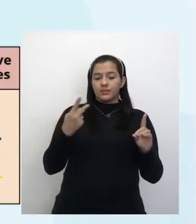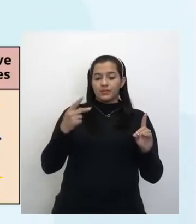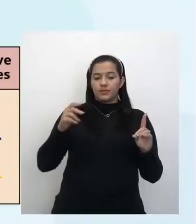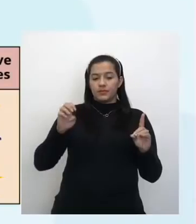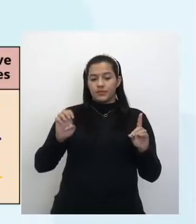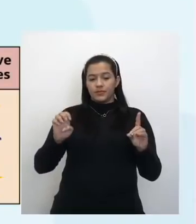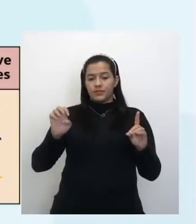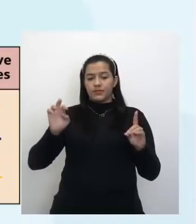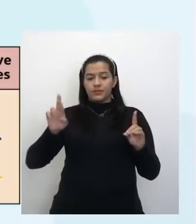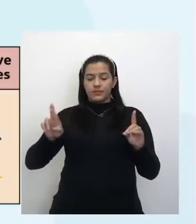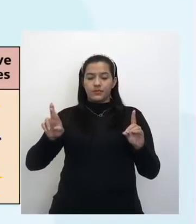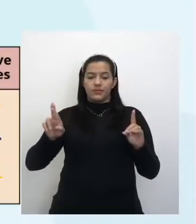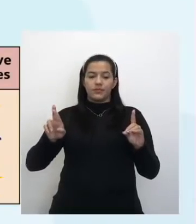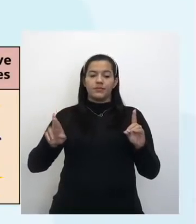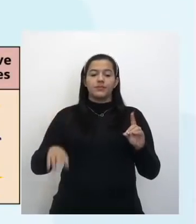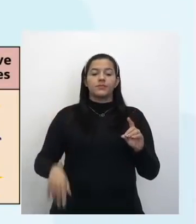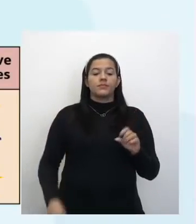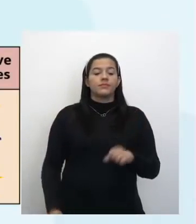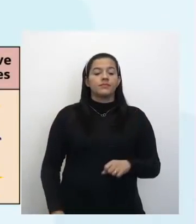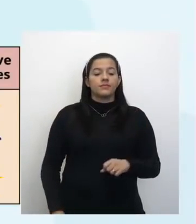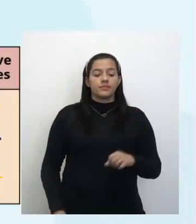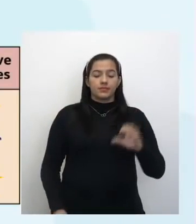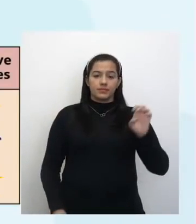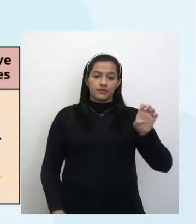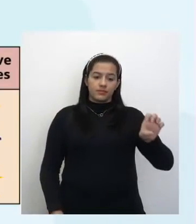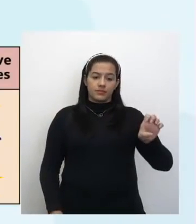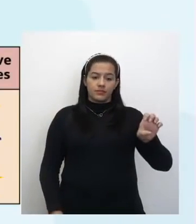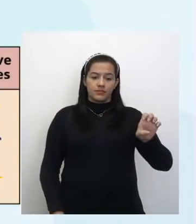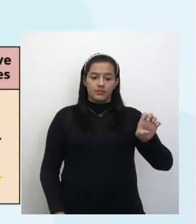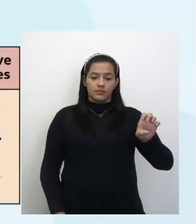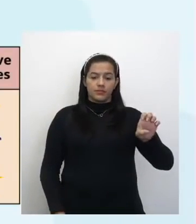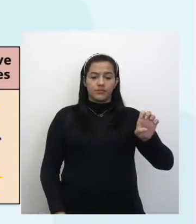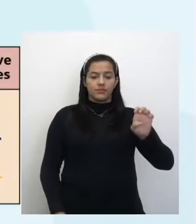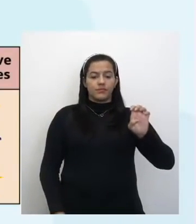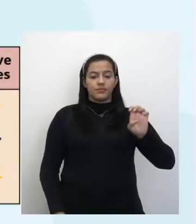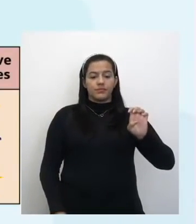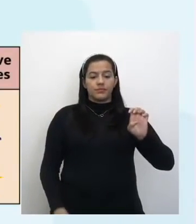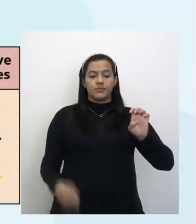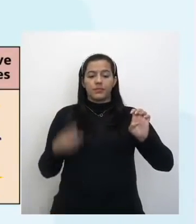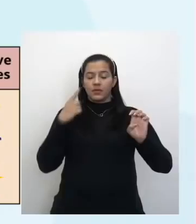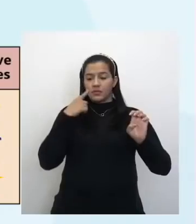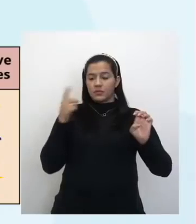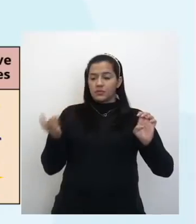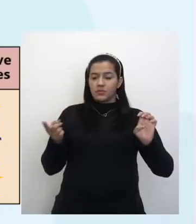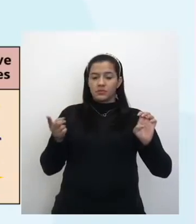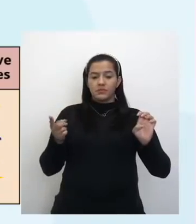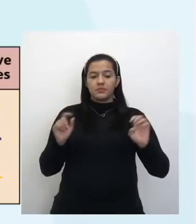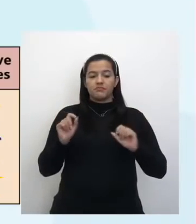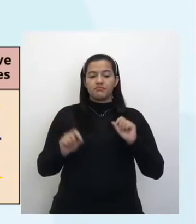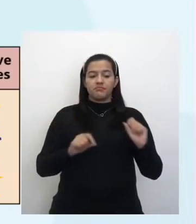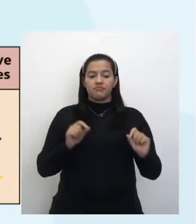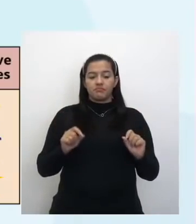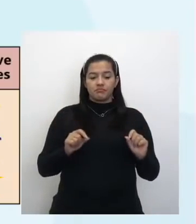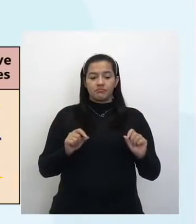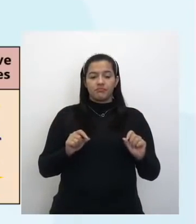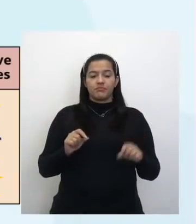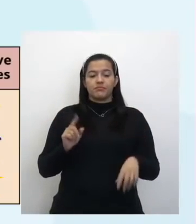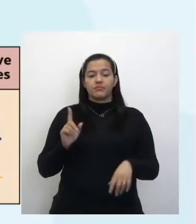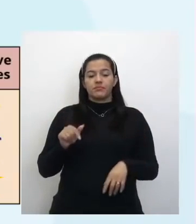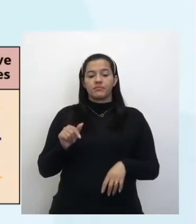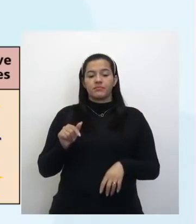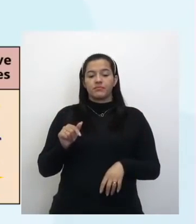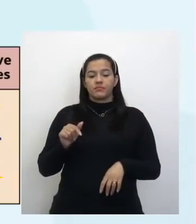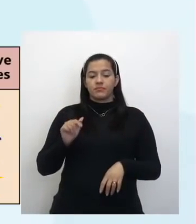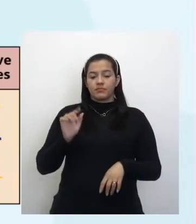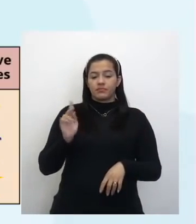meu amigo for brother is my friend he Charlie e Lola Charlie e Lola mother's name Z tô falando Charlie Então